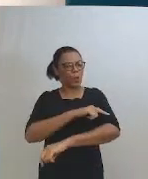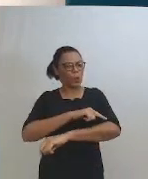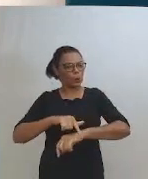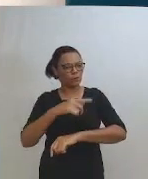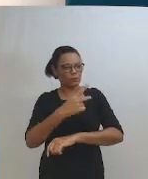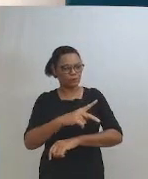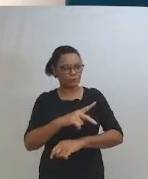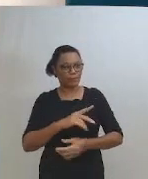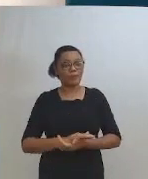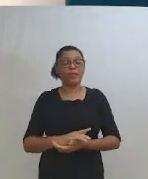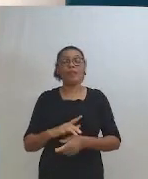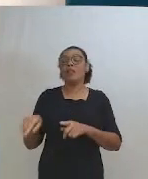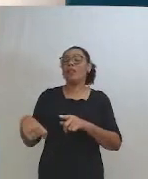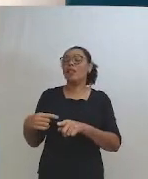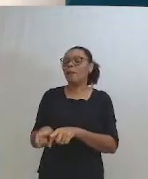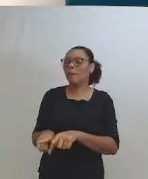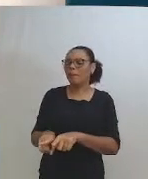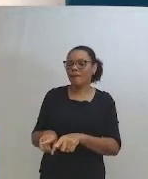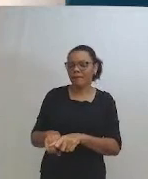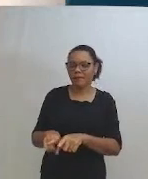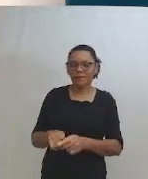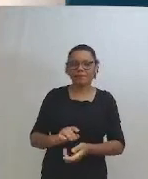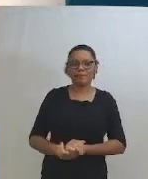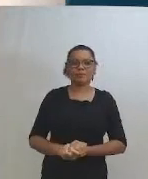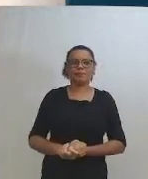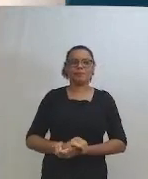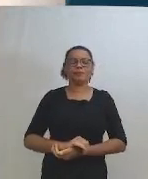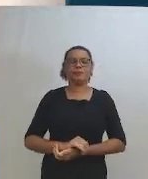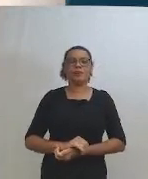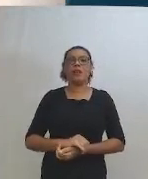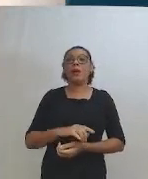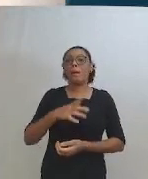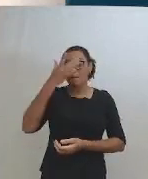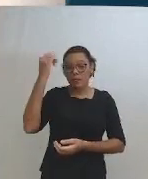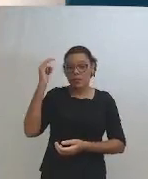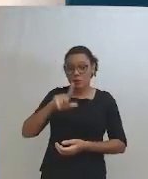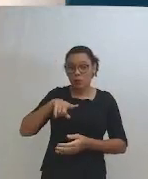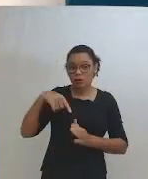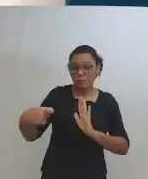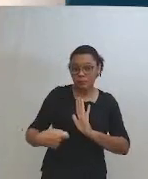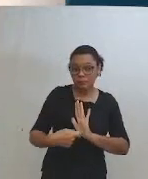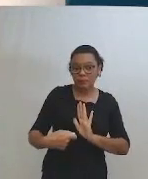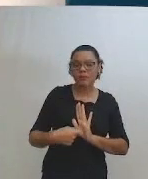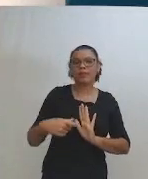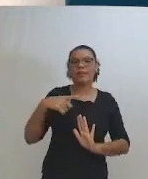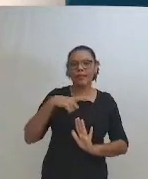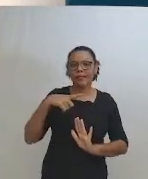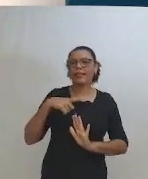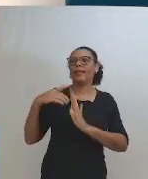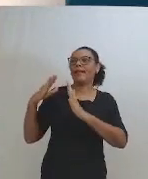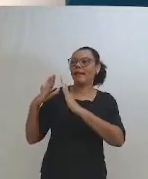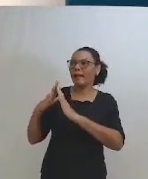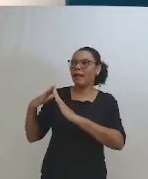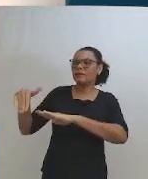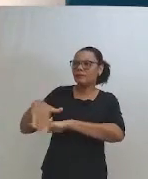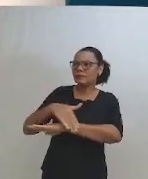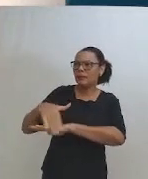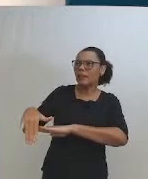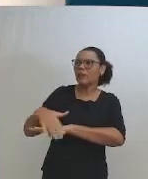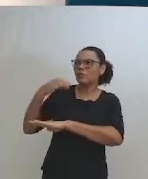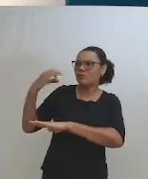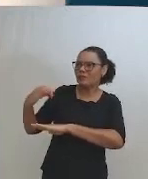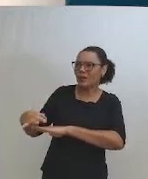Ademais, o recorrente tem residência fixa no distrito da